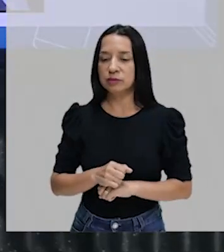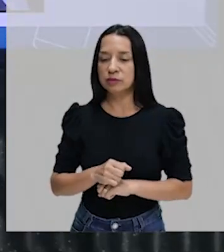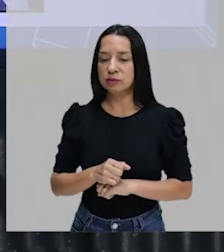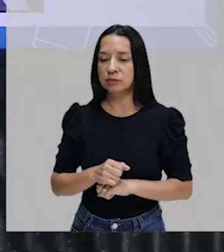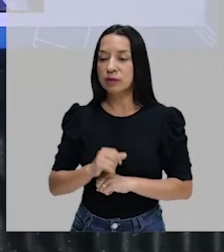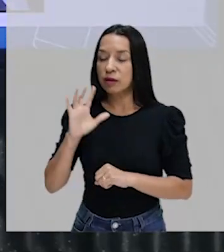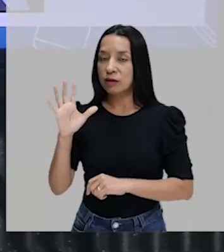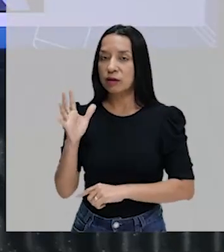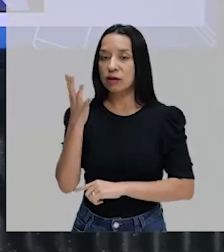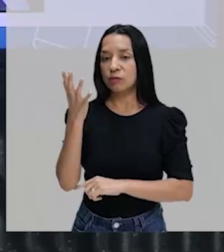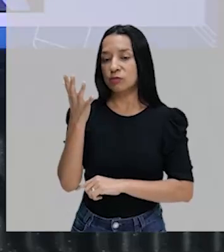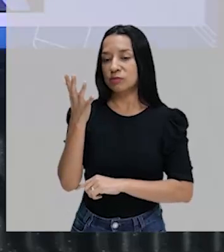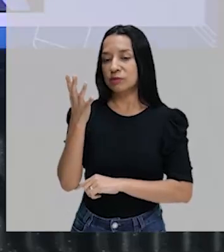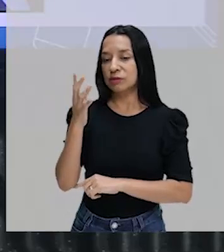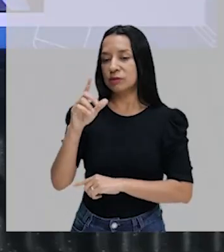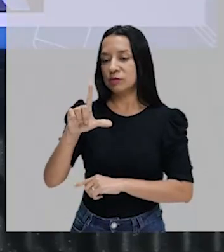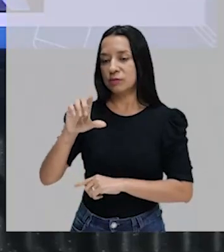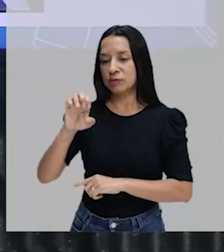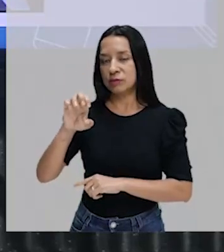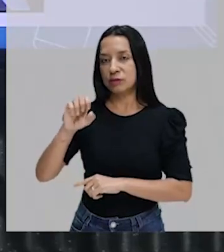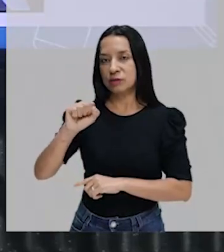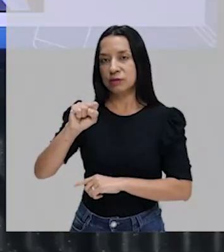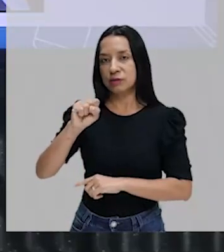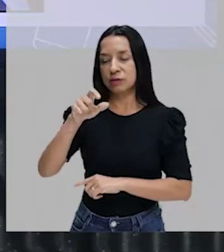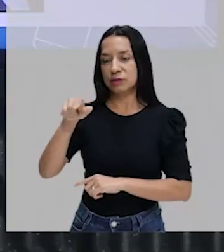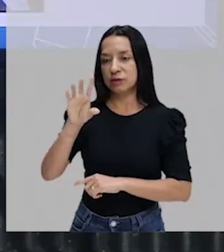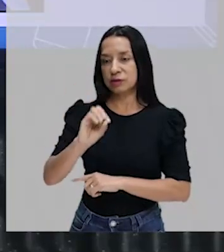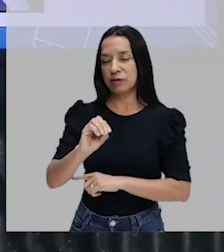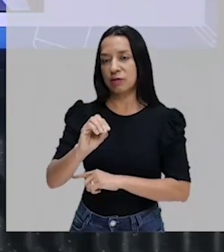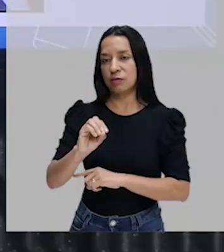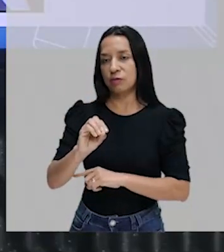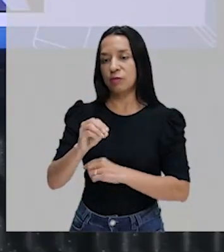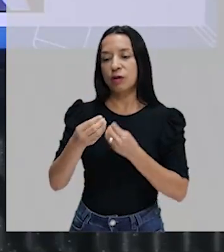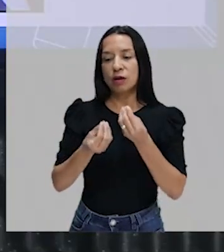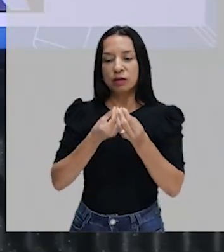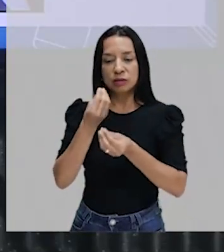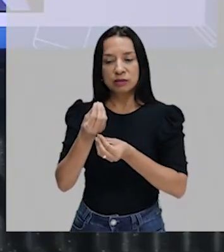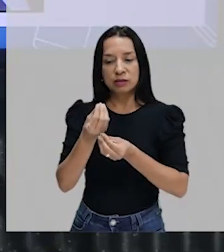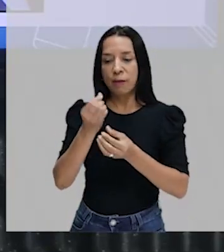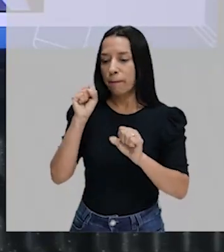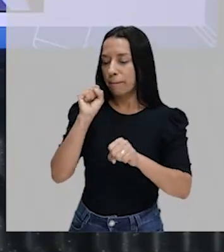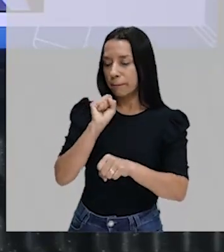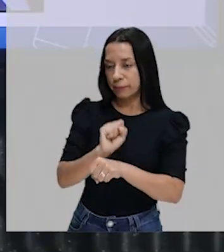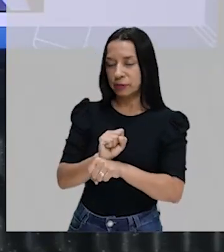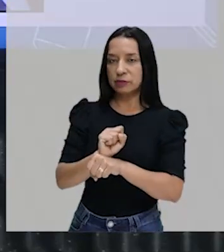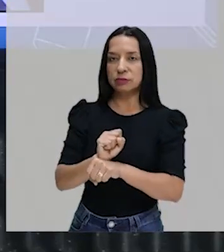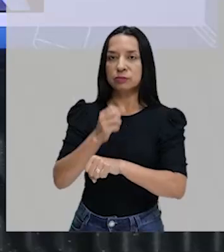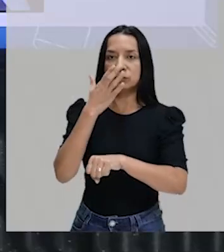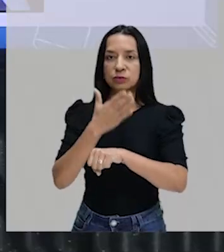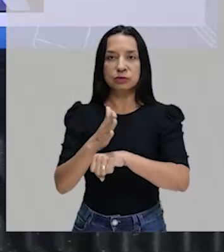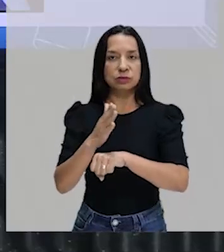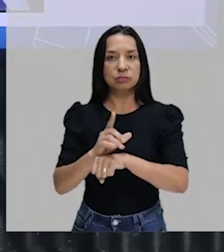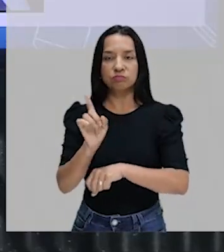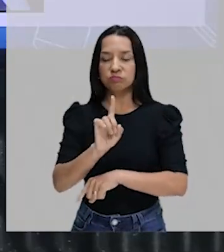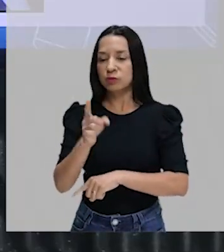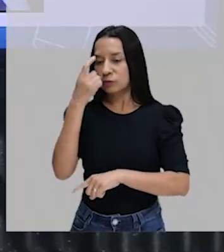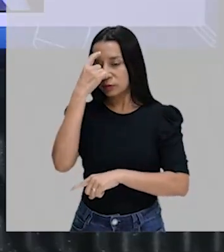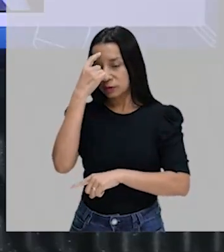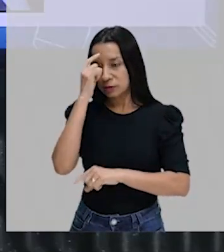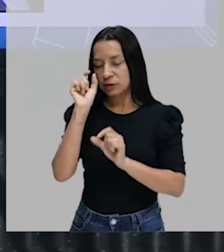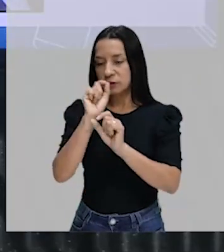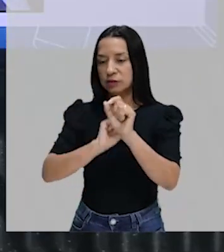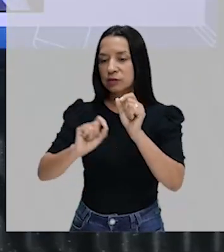acontecer uma lesão com ele, algo nesse sentido, e acabar que interrompendo os seus treinos. Não é essa a ideia de